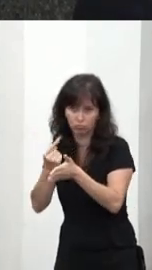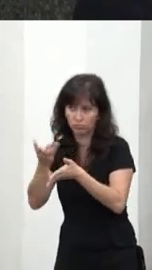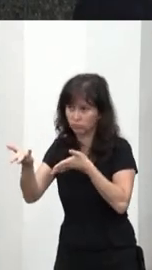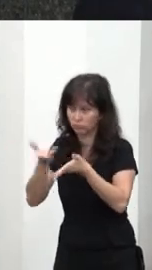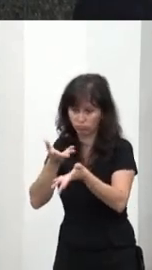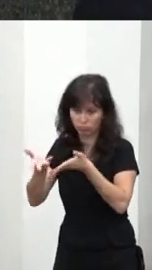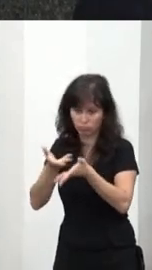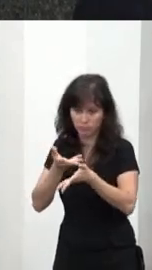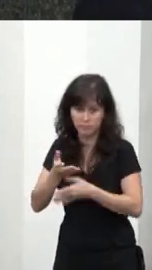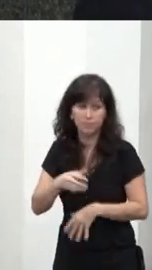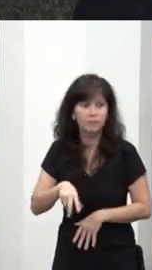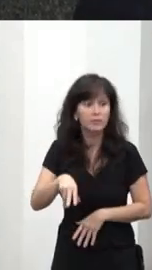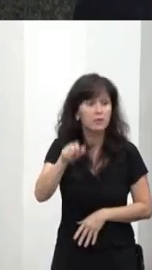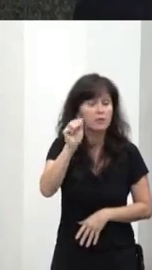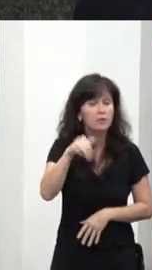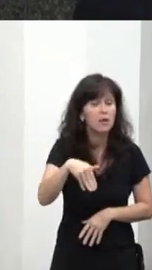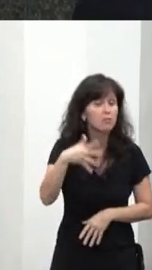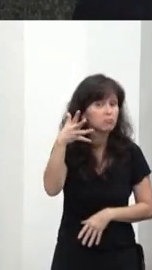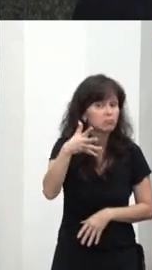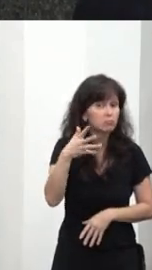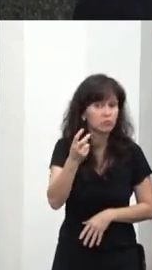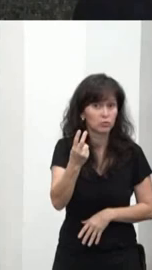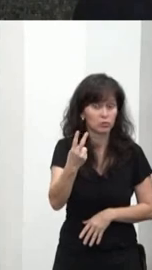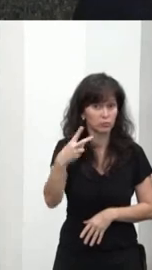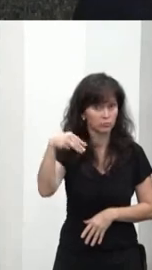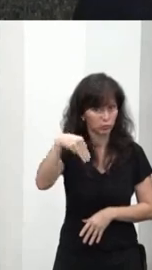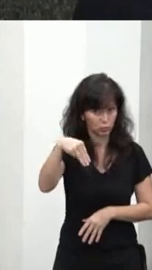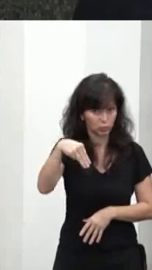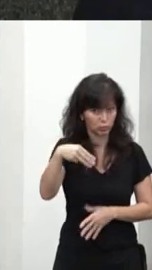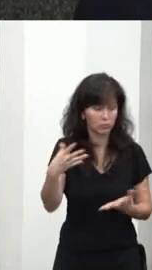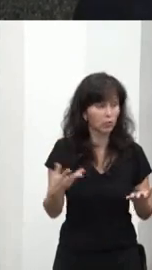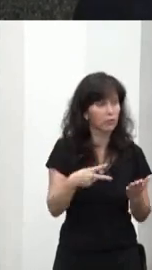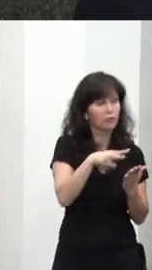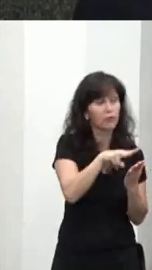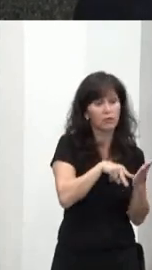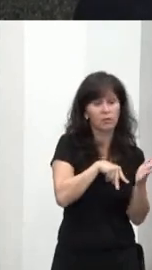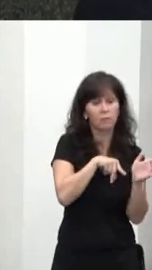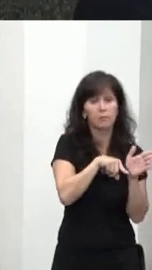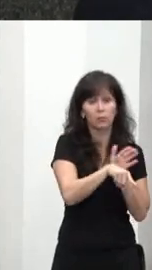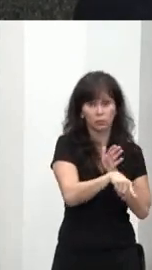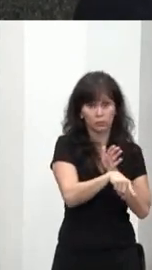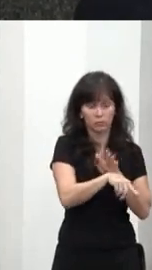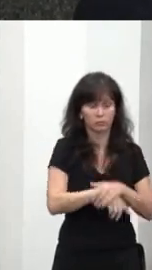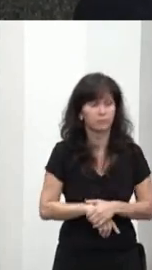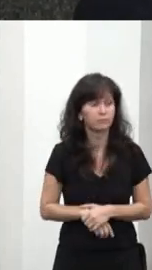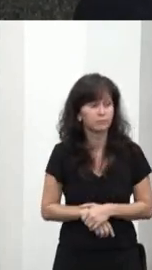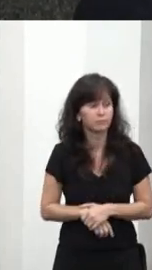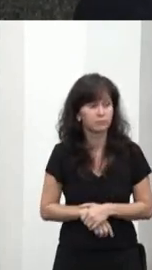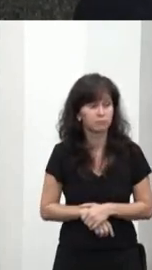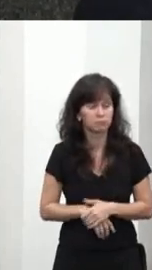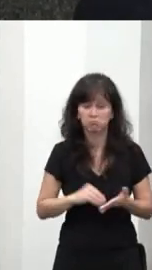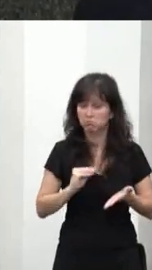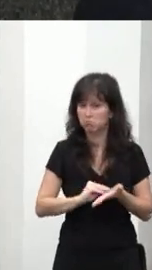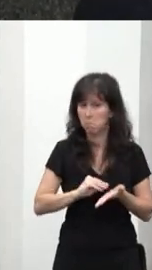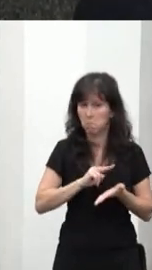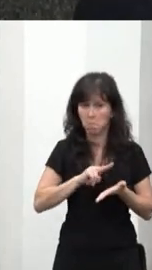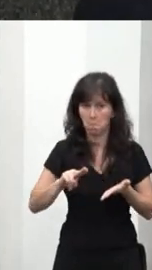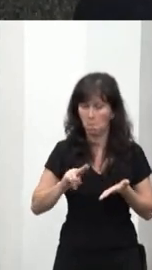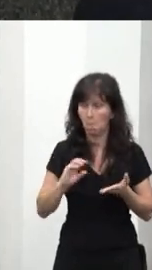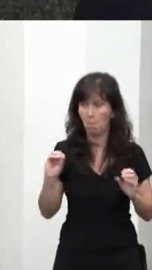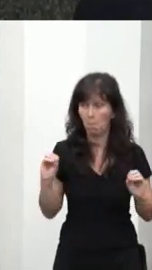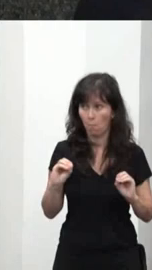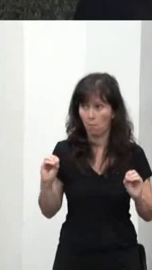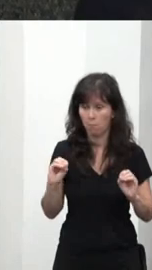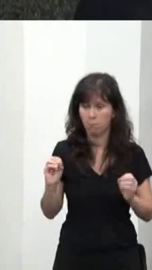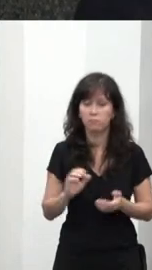for falar tem dois minutos eu vou ler a pergunta agora que foi colocado aqui que a pessoa não quis se manifestar e vou chamar